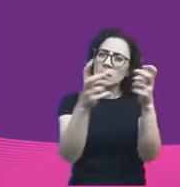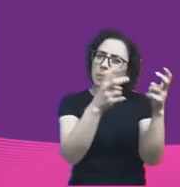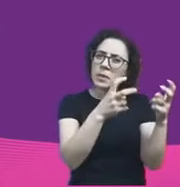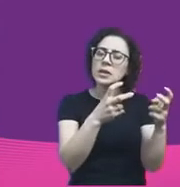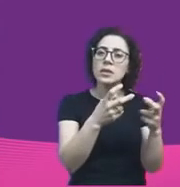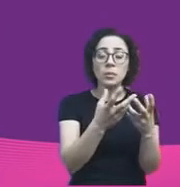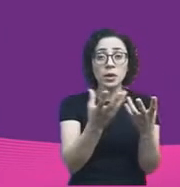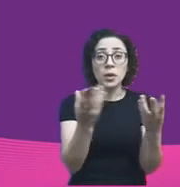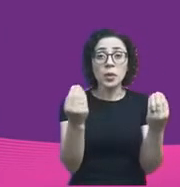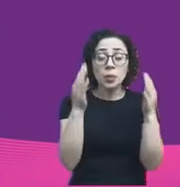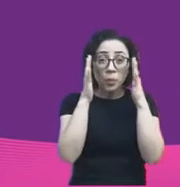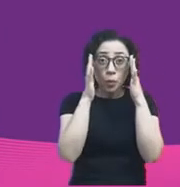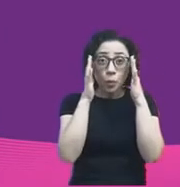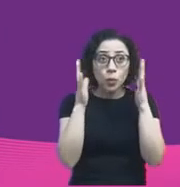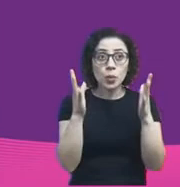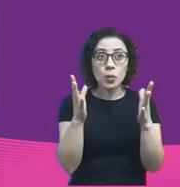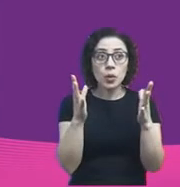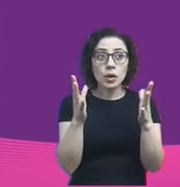gente